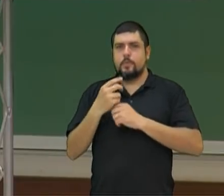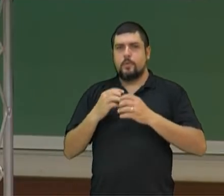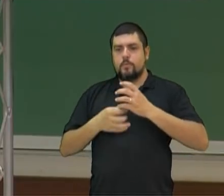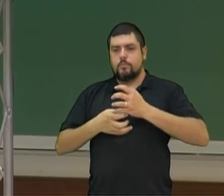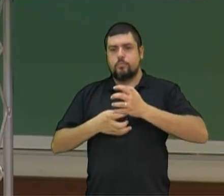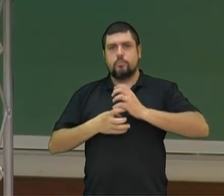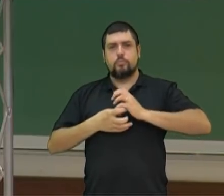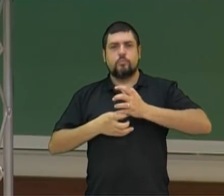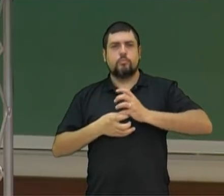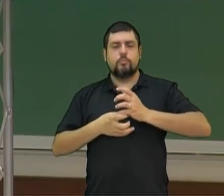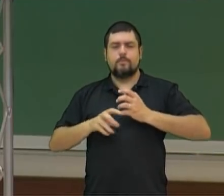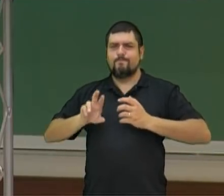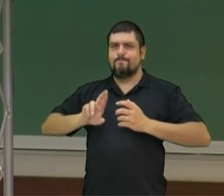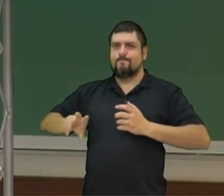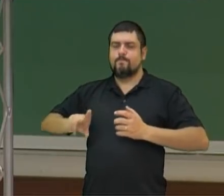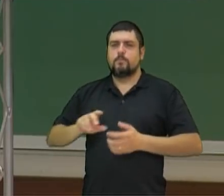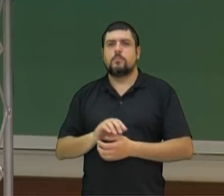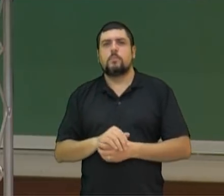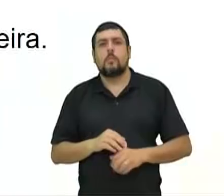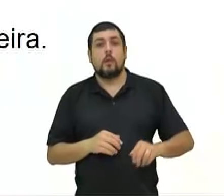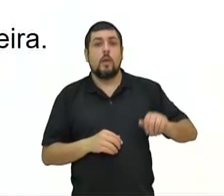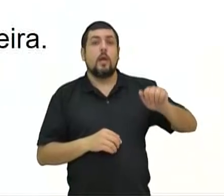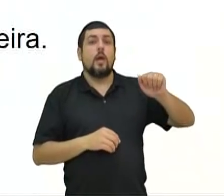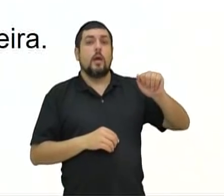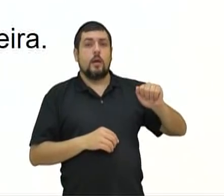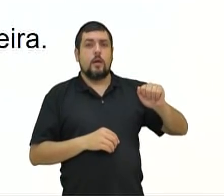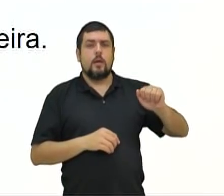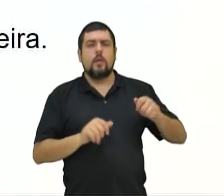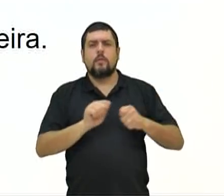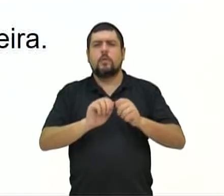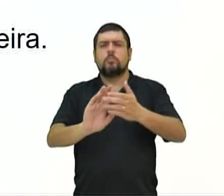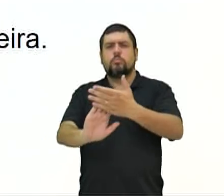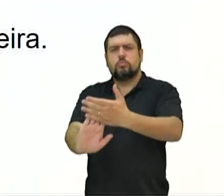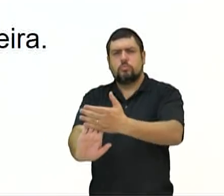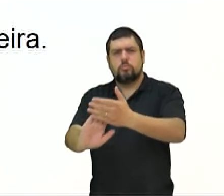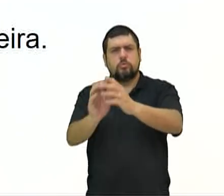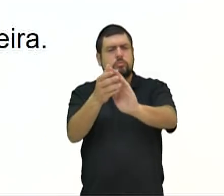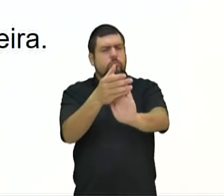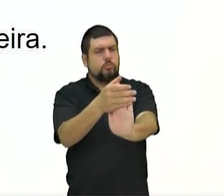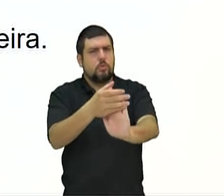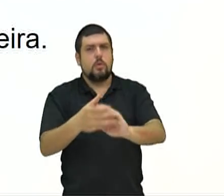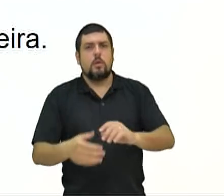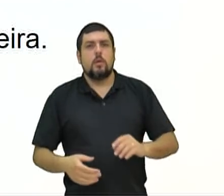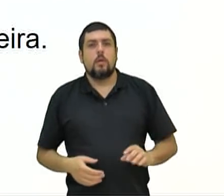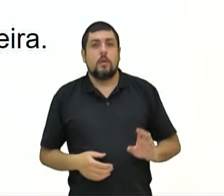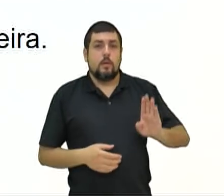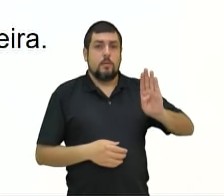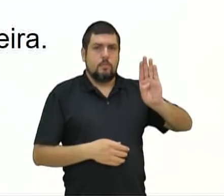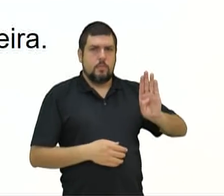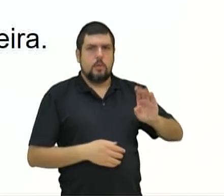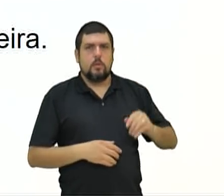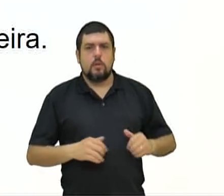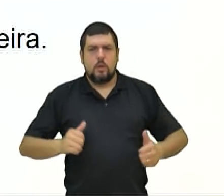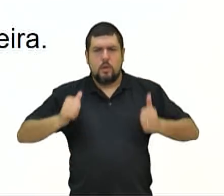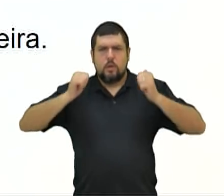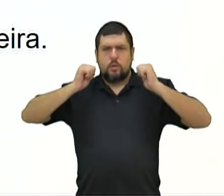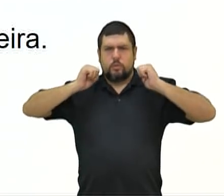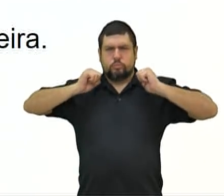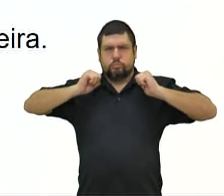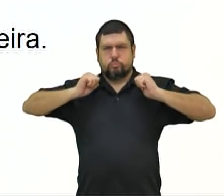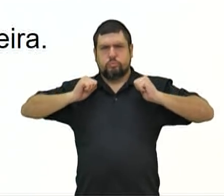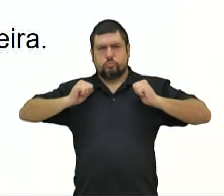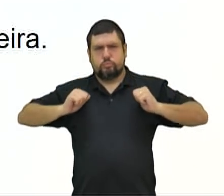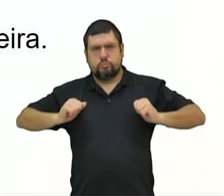da coluna vertebral. Letra A, realizar alongamentos. Letra B, carregar mochilas